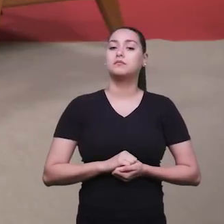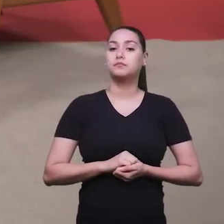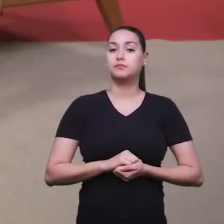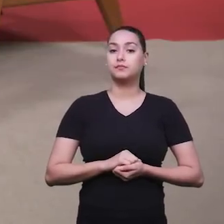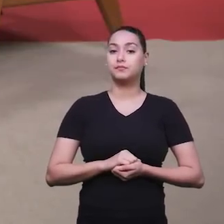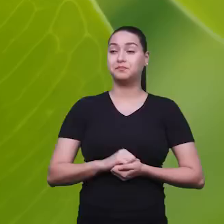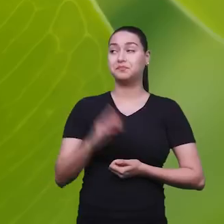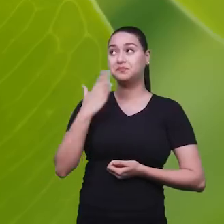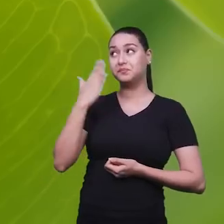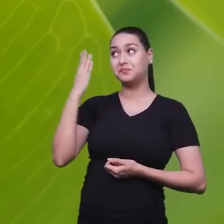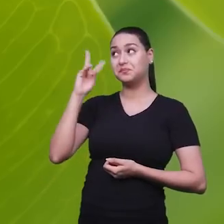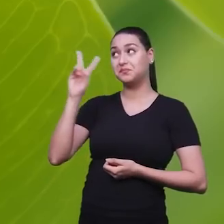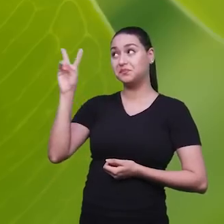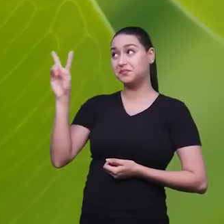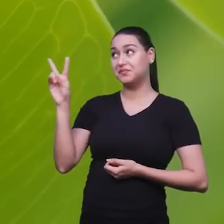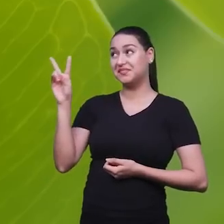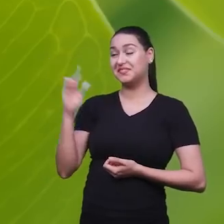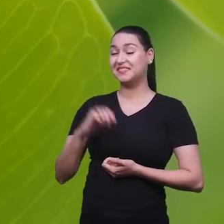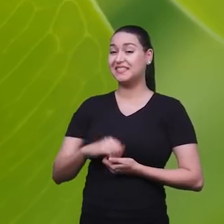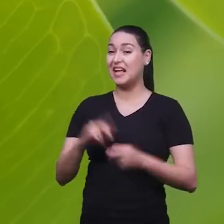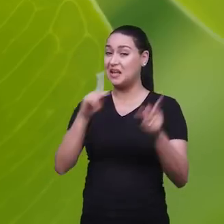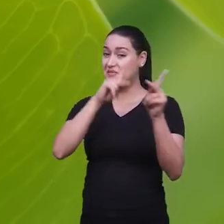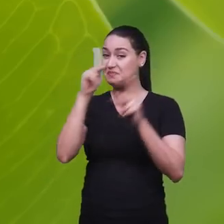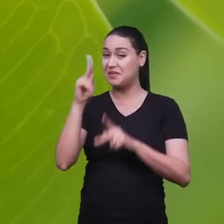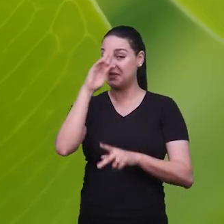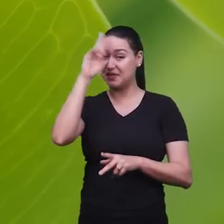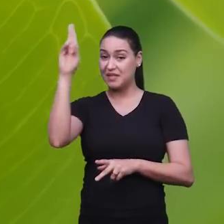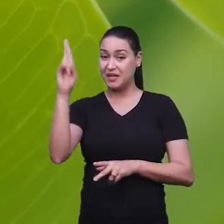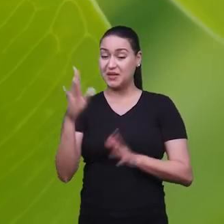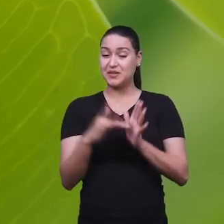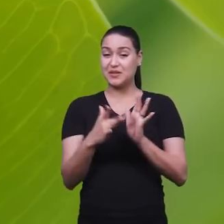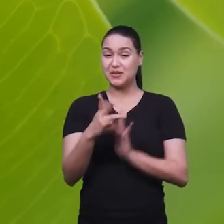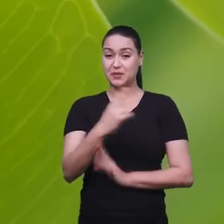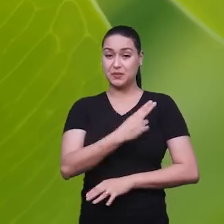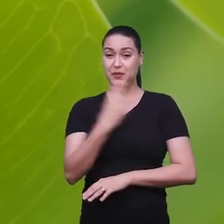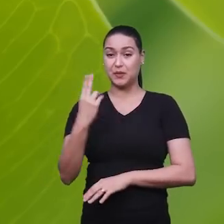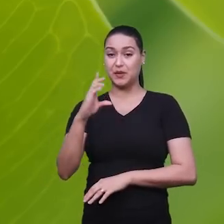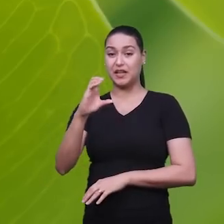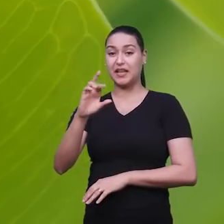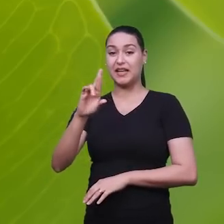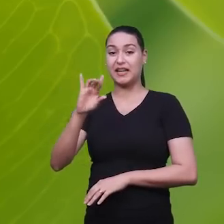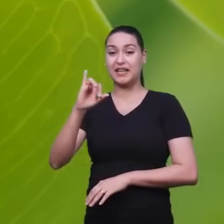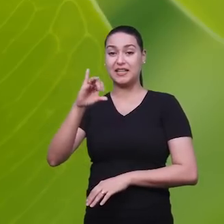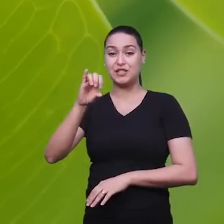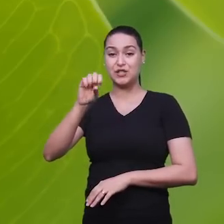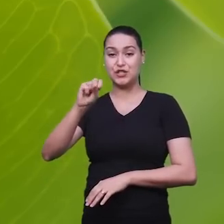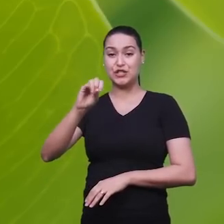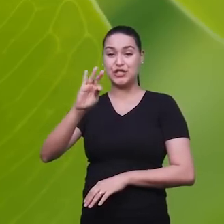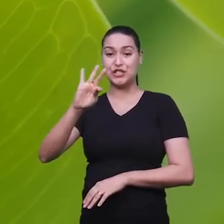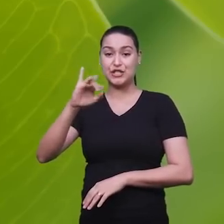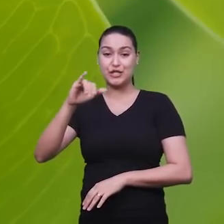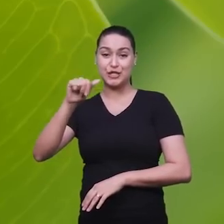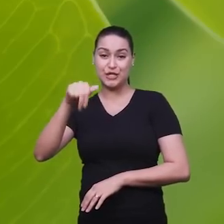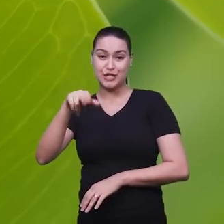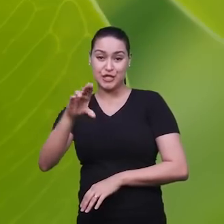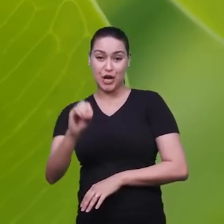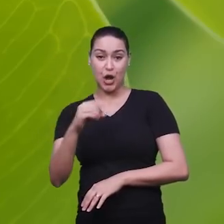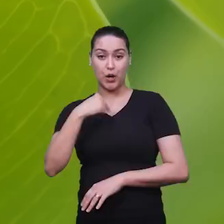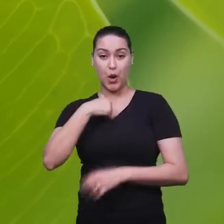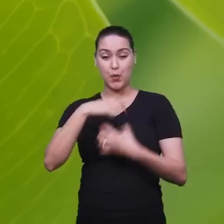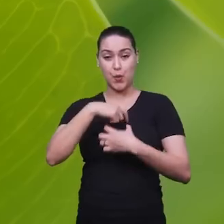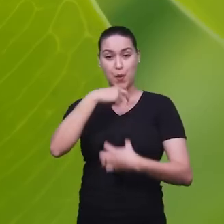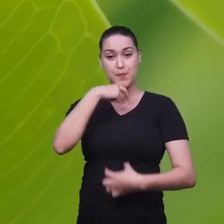Daniel. Vamos assistir. A paz do Senhor Jesus, irmãos. Meu nome é Cristiano Kumisk. Eu sou obreiro da Igreja Cristã